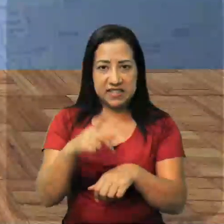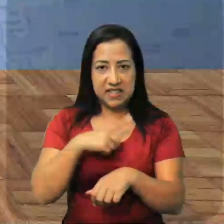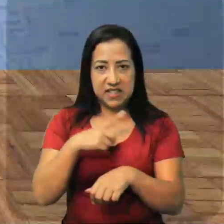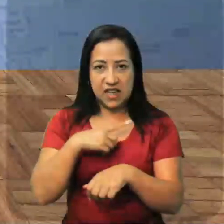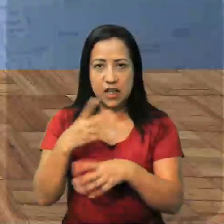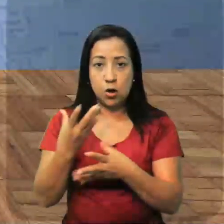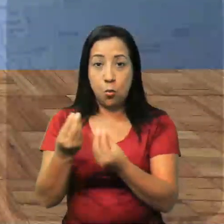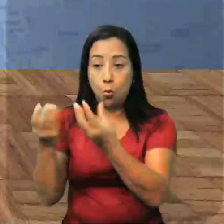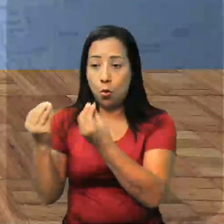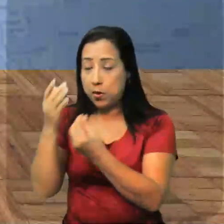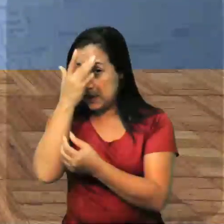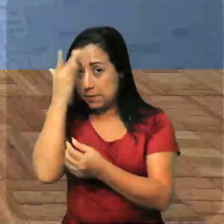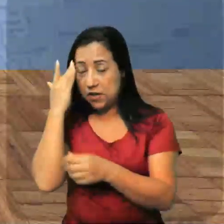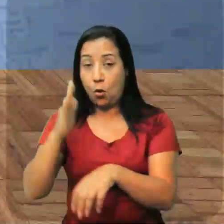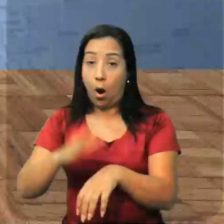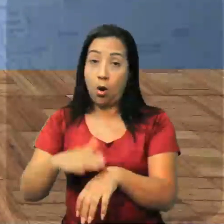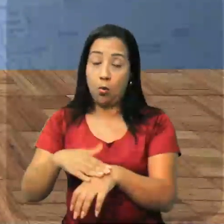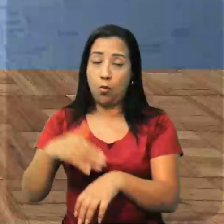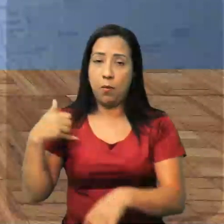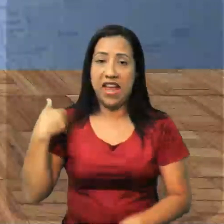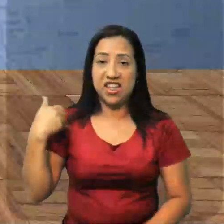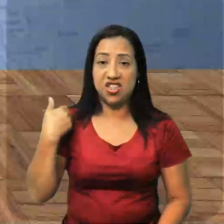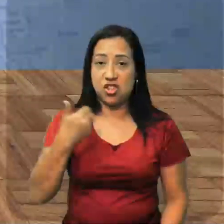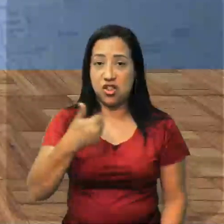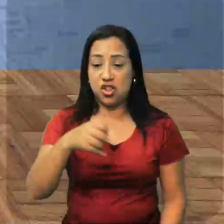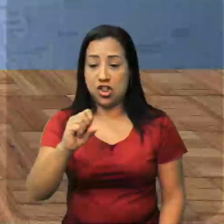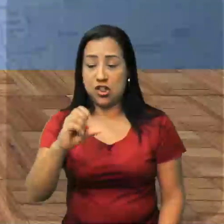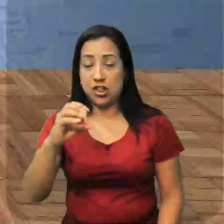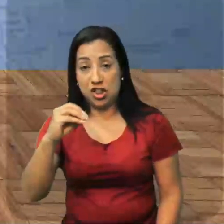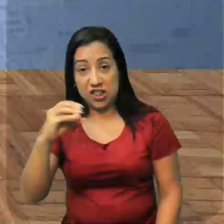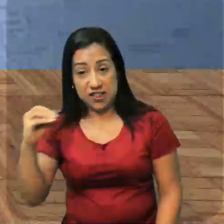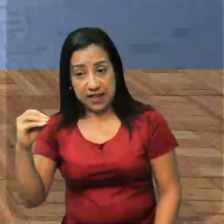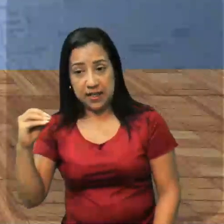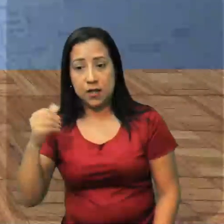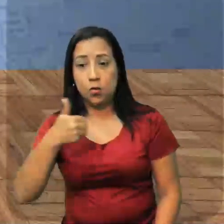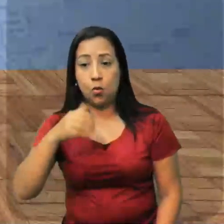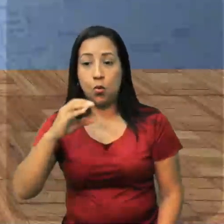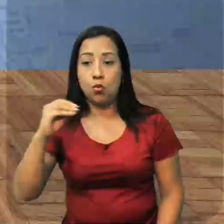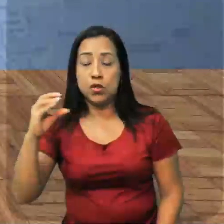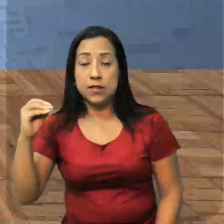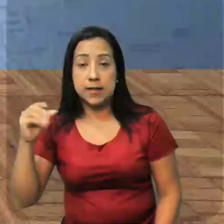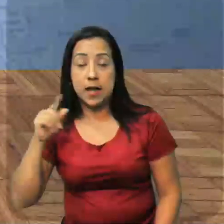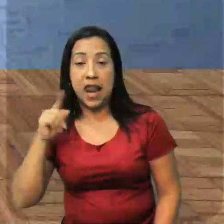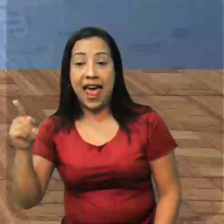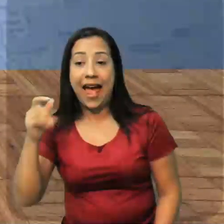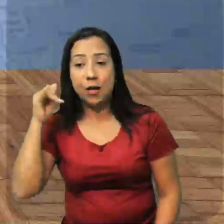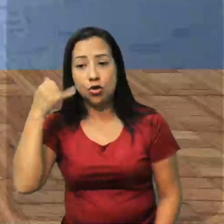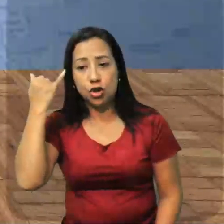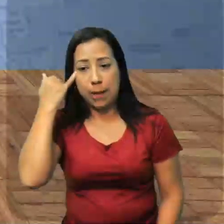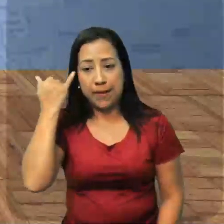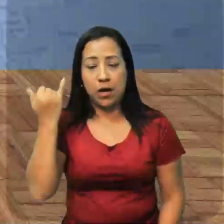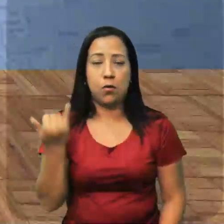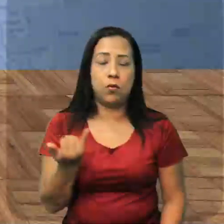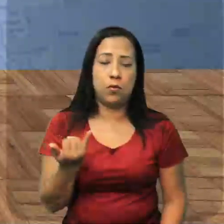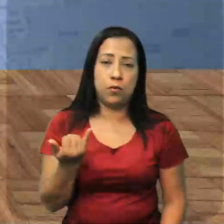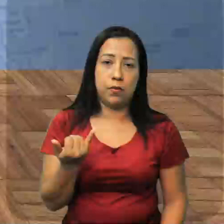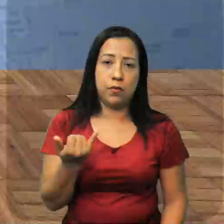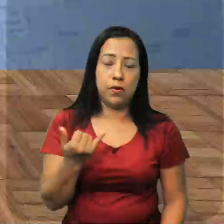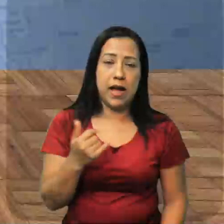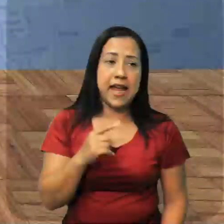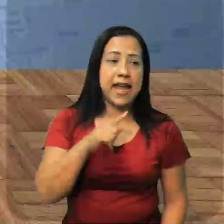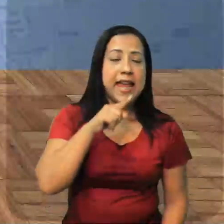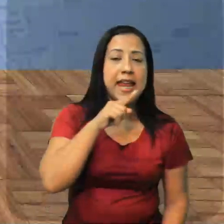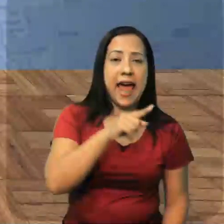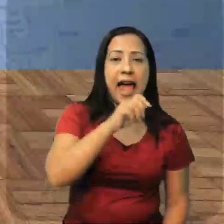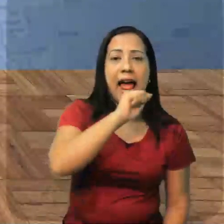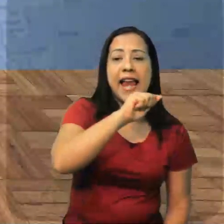vimos no mapa mundi? O que tem a menor expectativa de vida está lá na África. É isso que você vai entender